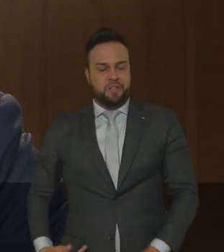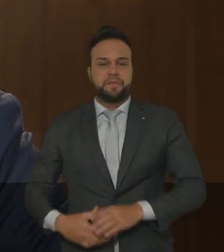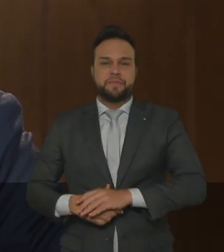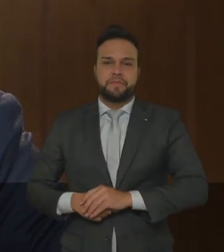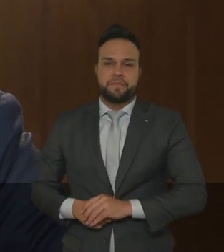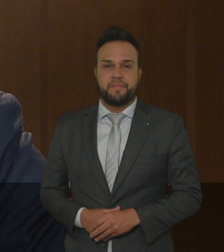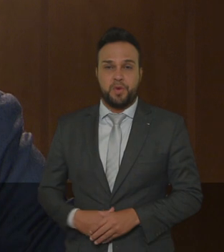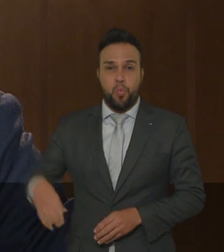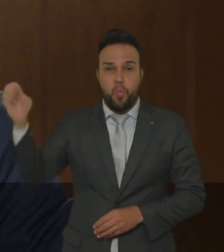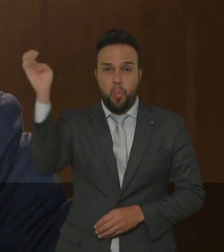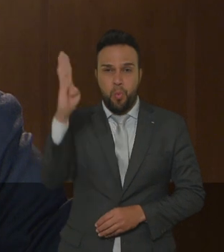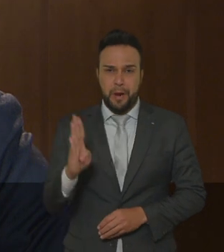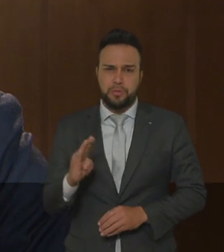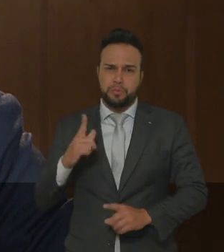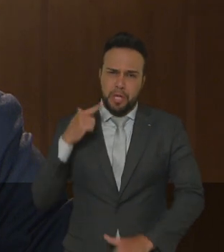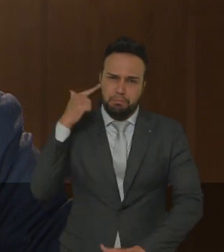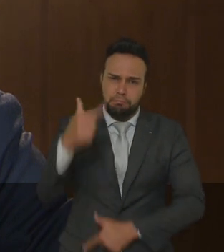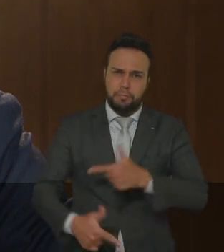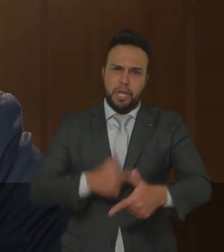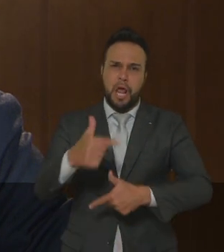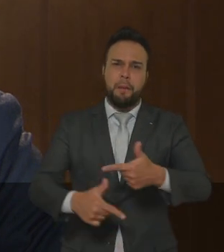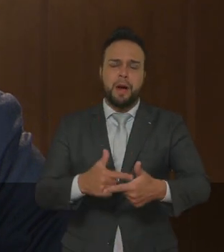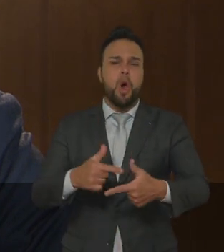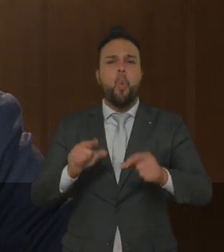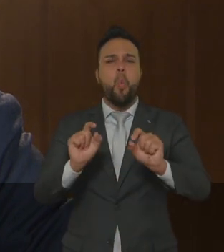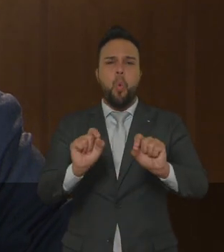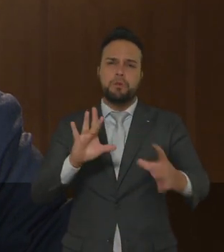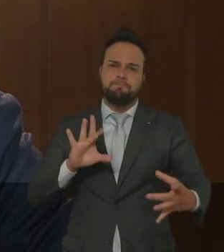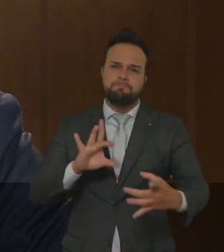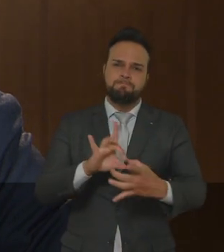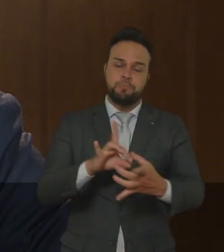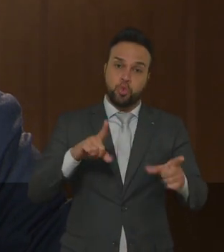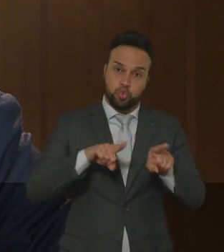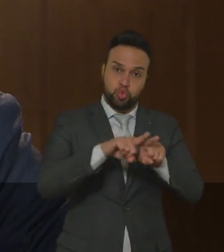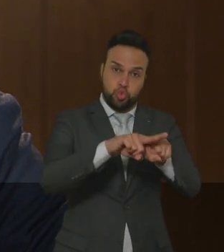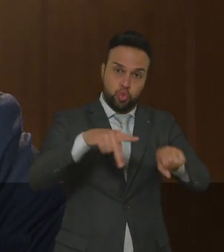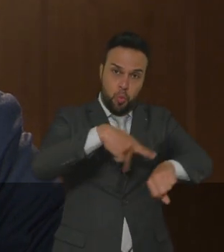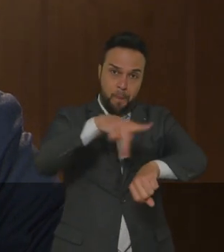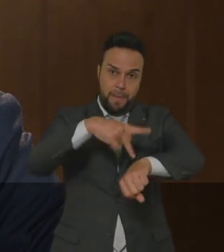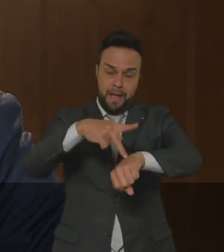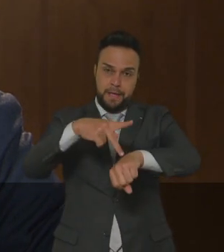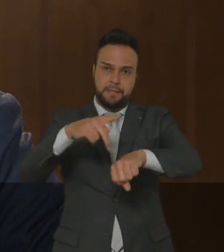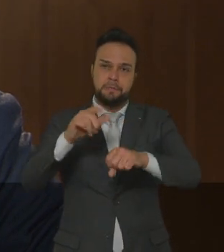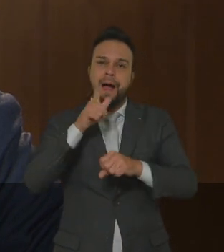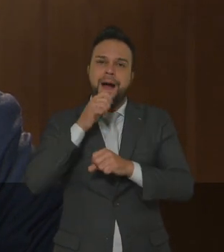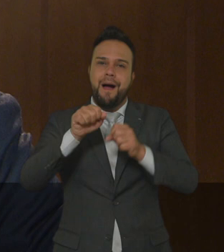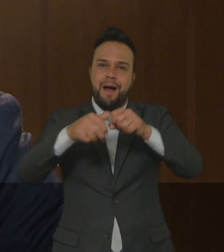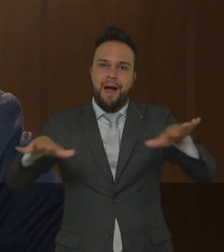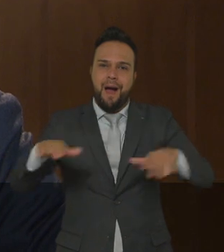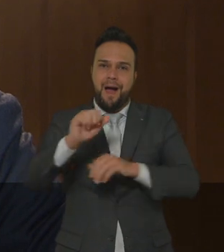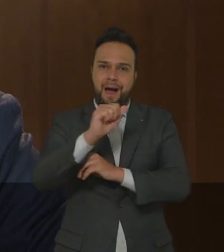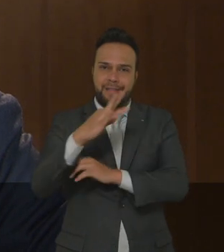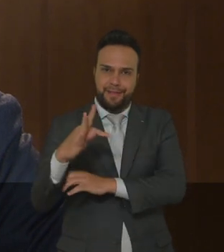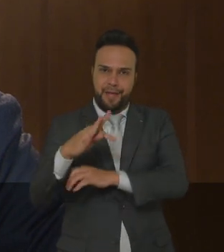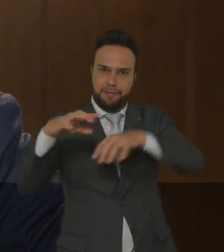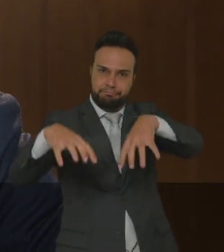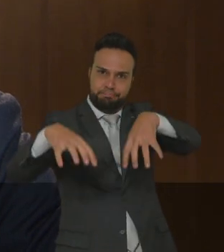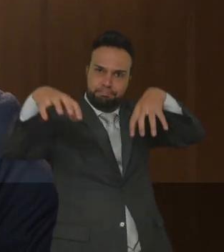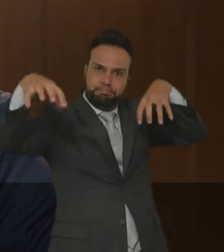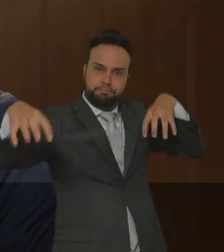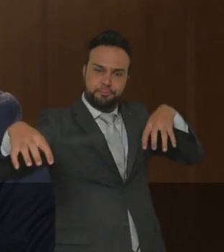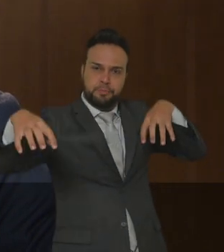governo o Brasil tem que trabalhar do para em coordenação com seus parceiros sua atlânticos